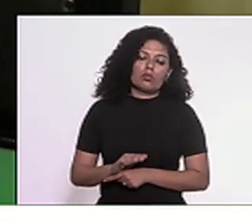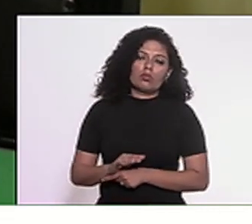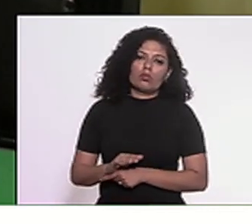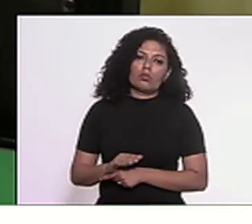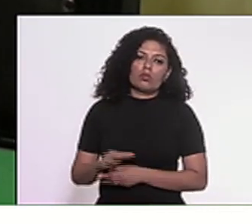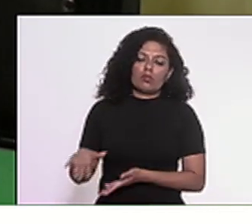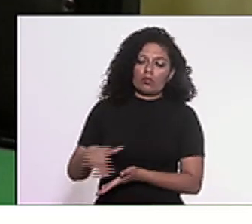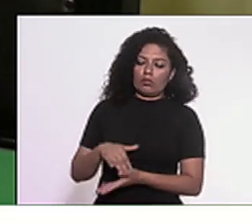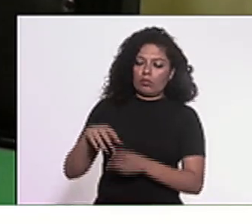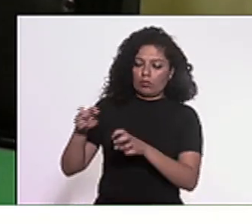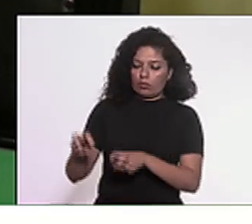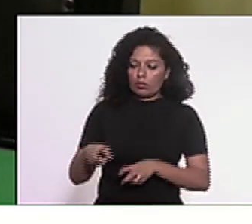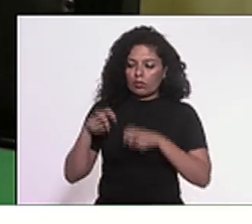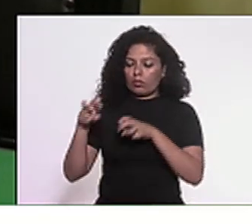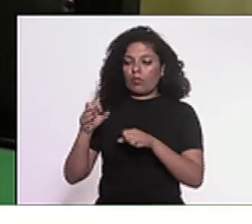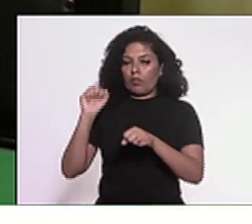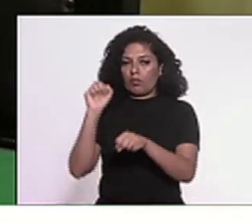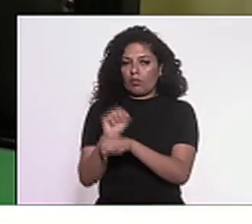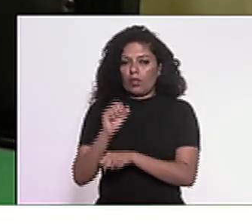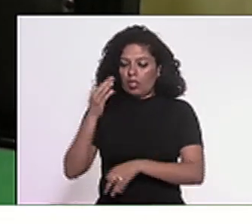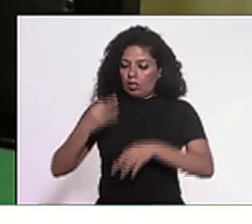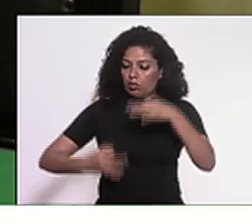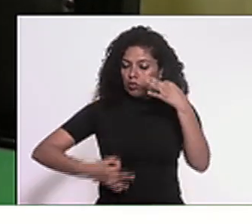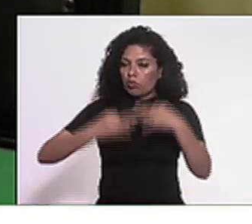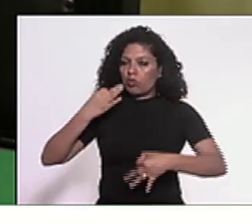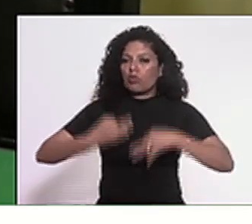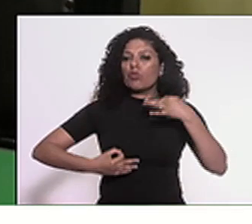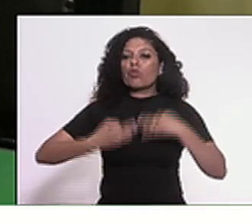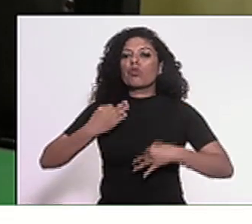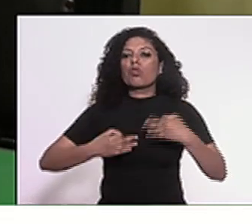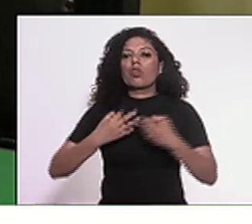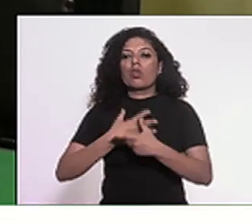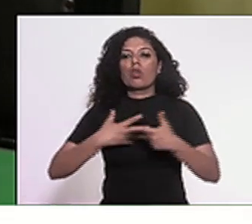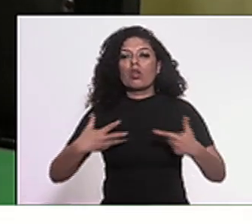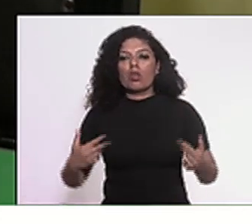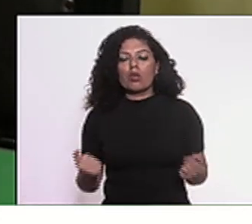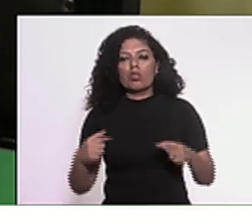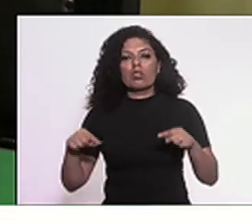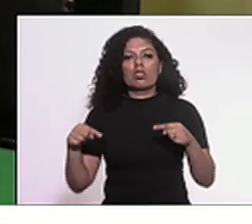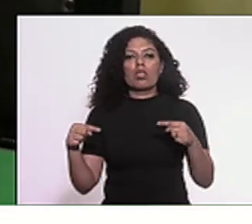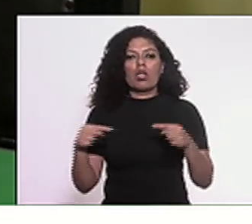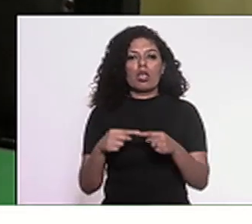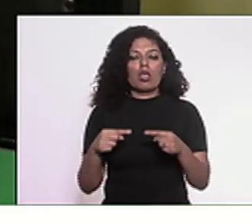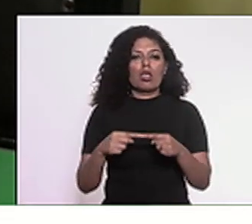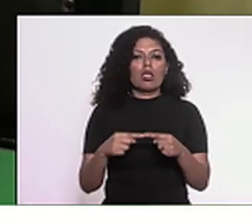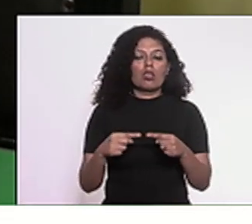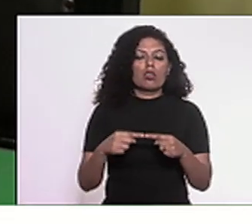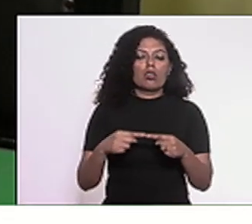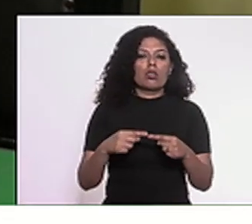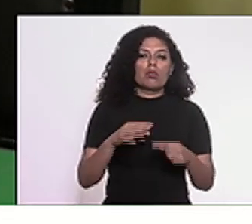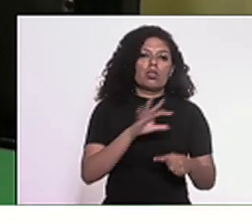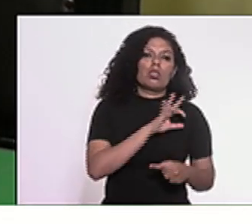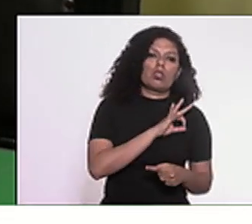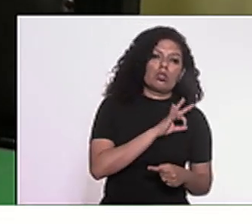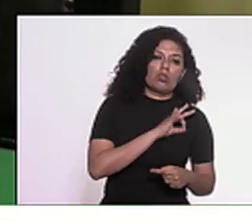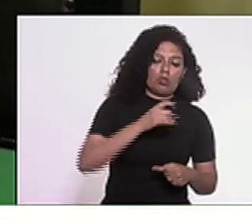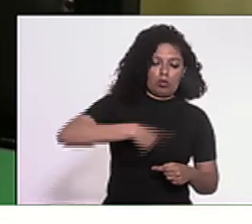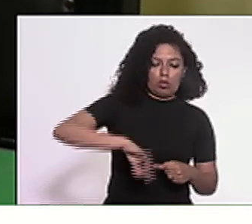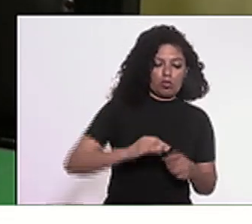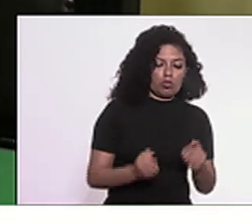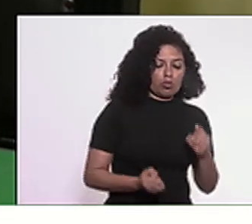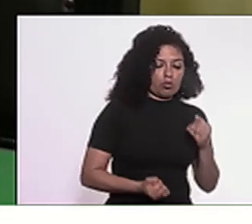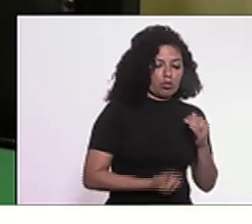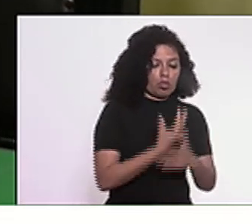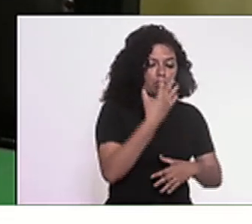processos criminais, né? Quero criar um tribunal militar para poder a gente começar a dar o valor que a